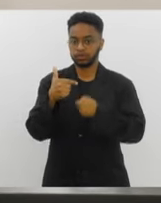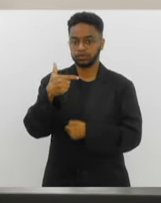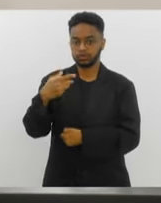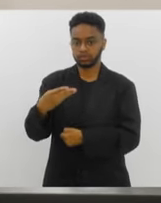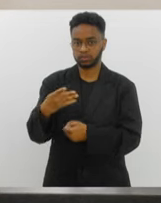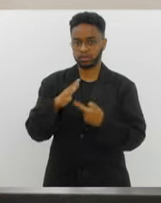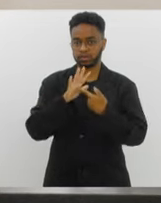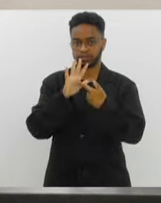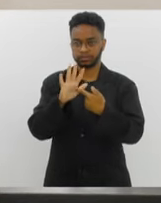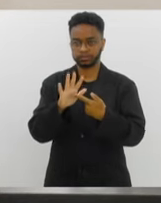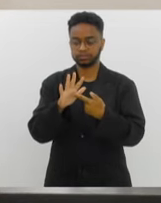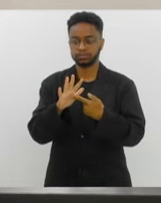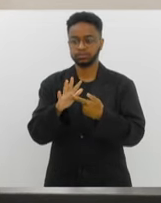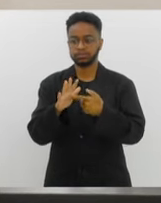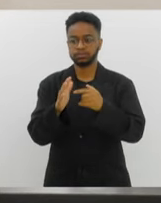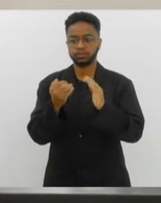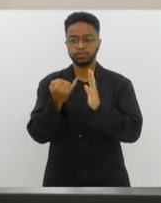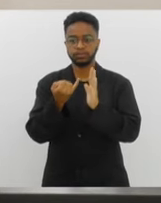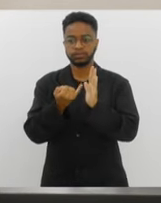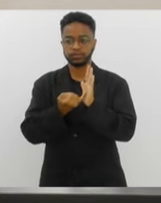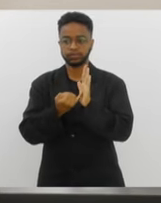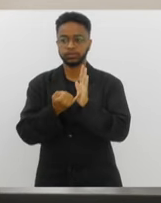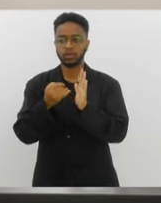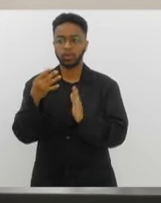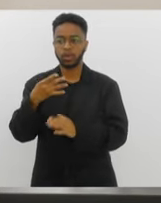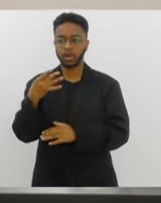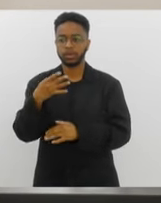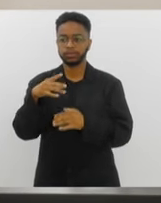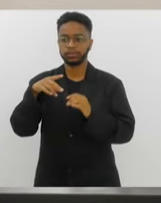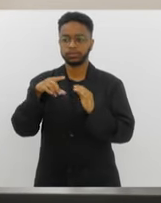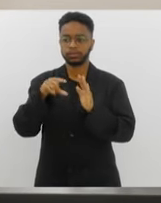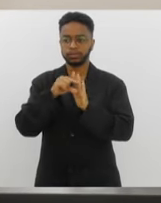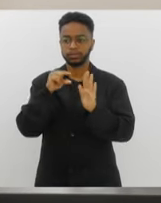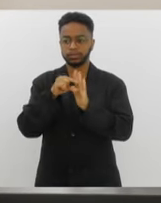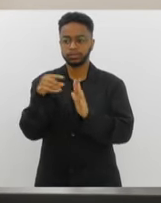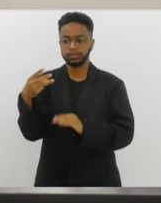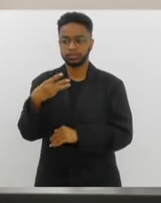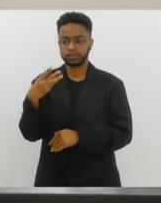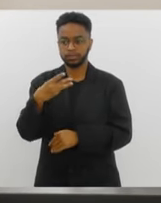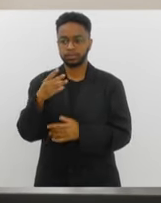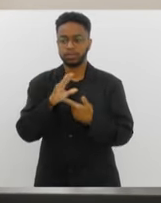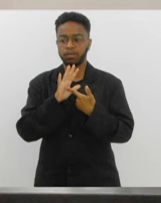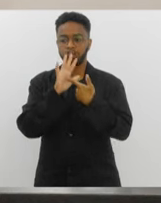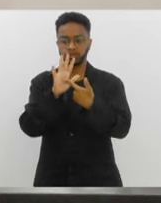24, inciso 4º, parágrafo 3º, dizendo que